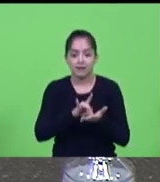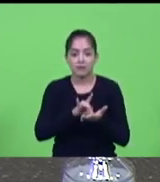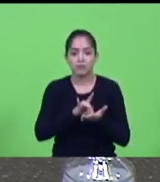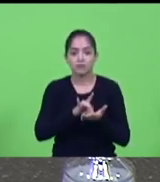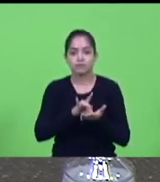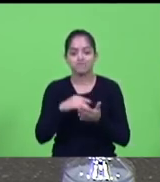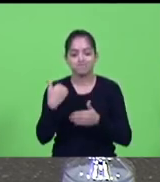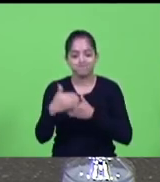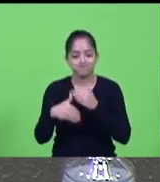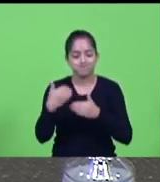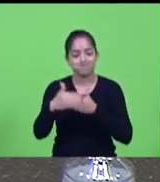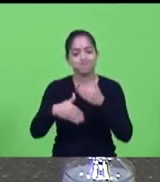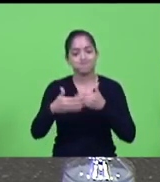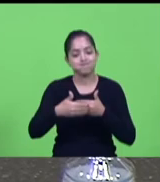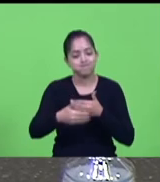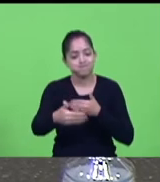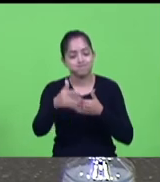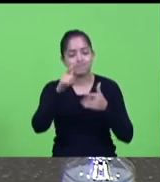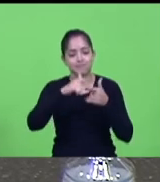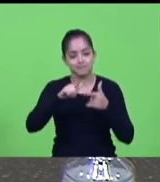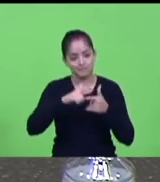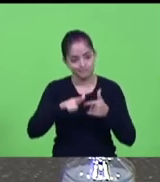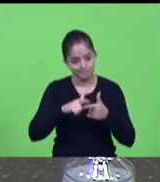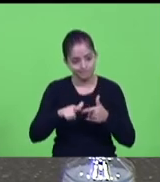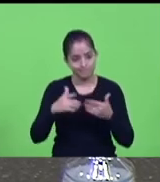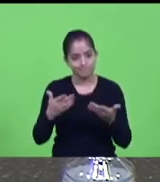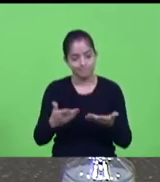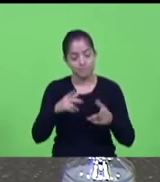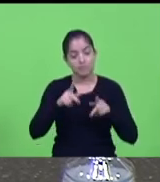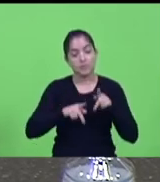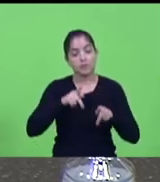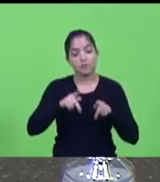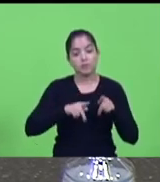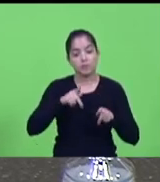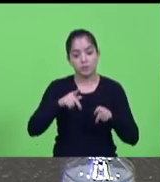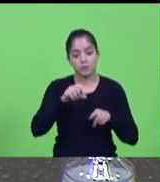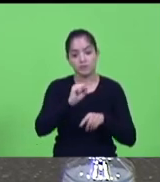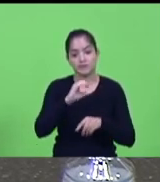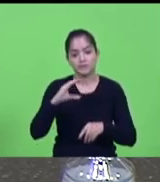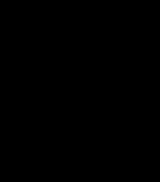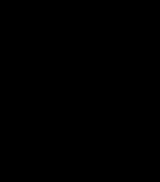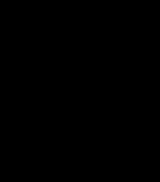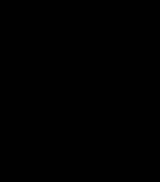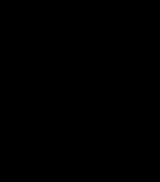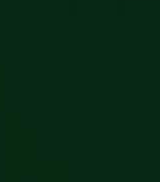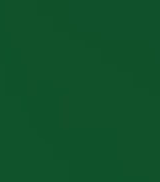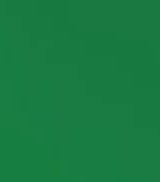tantos transtornos e problemas para o povo de Santa Catarina.